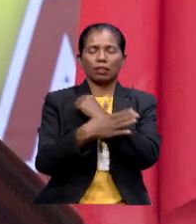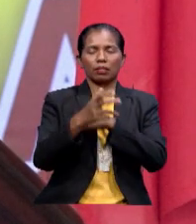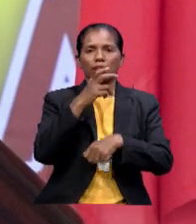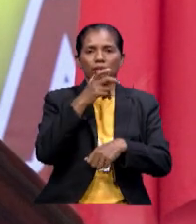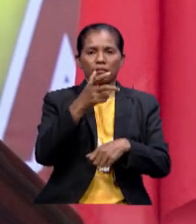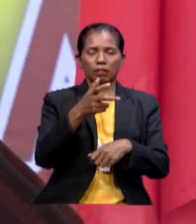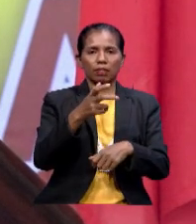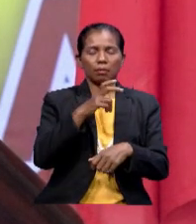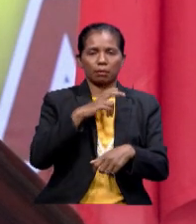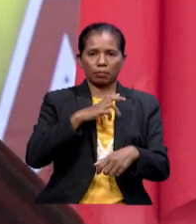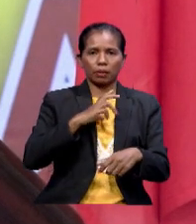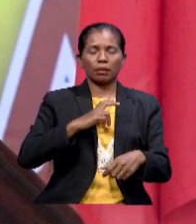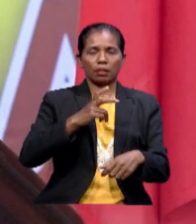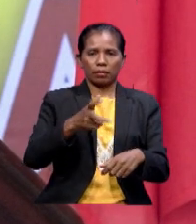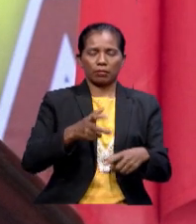lá.